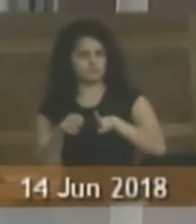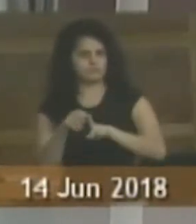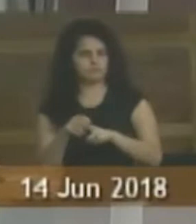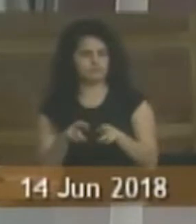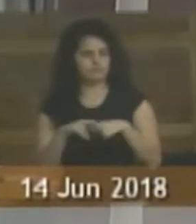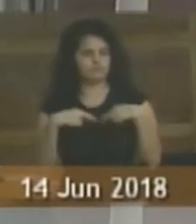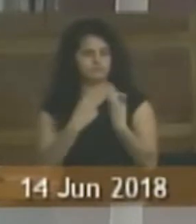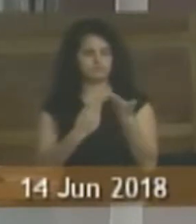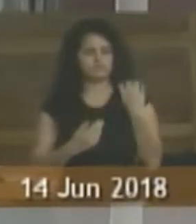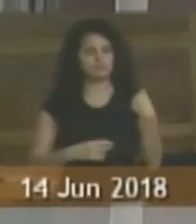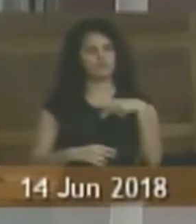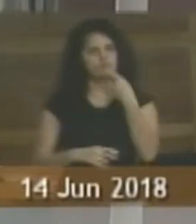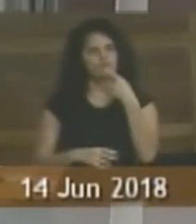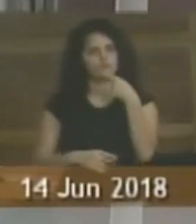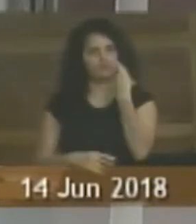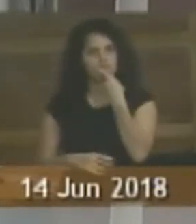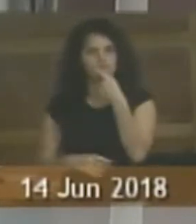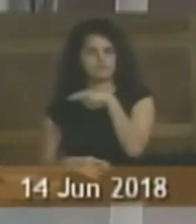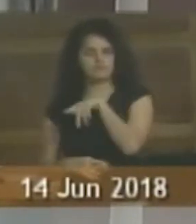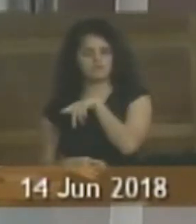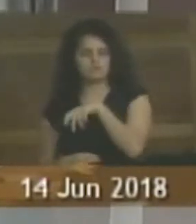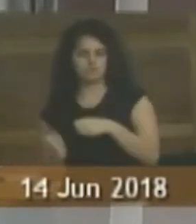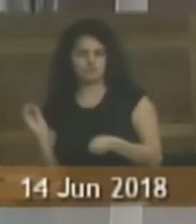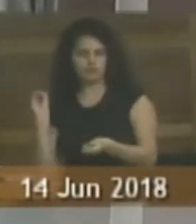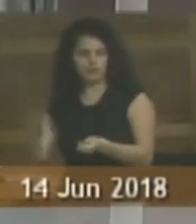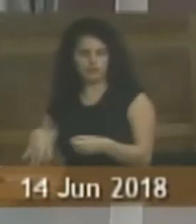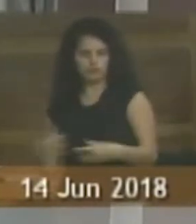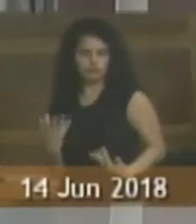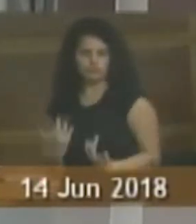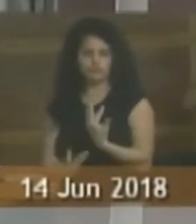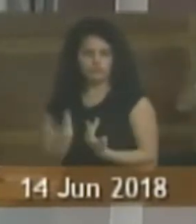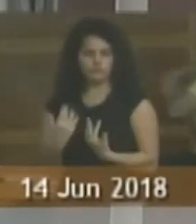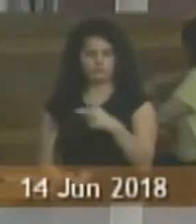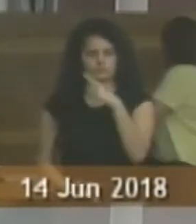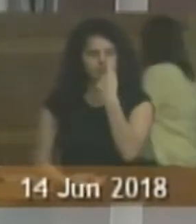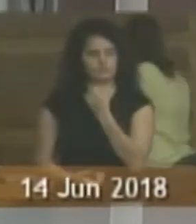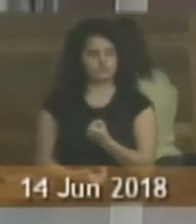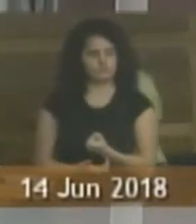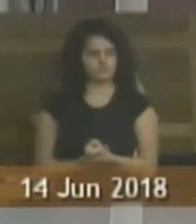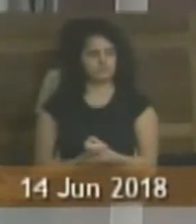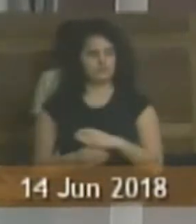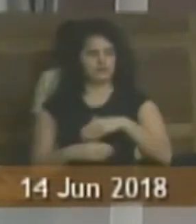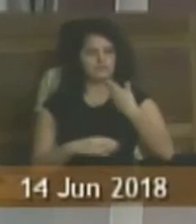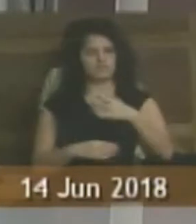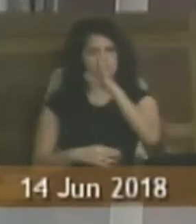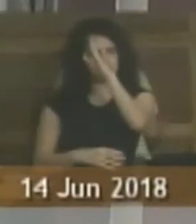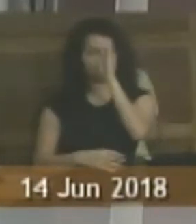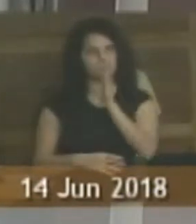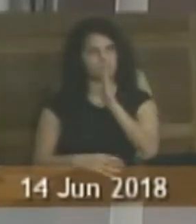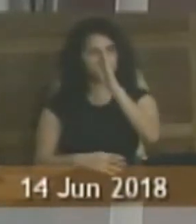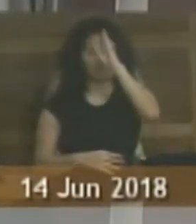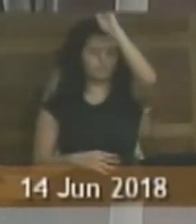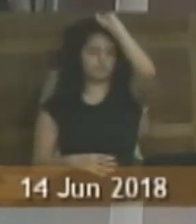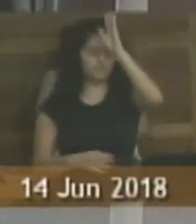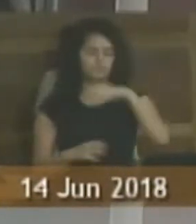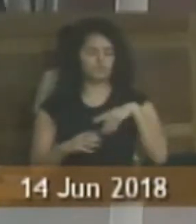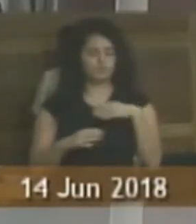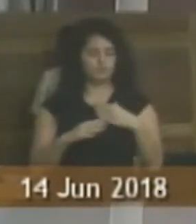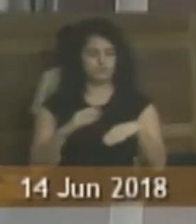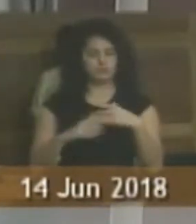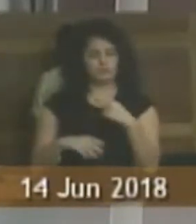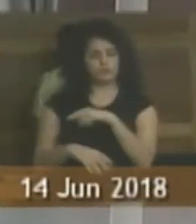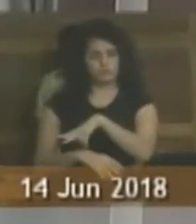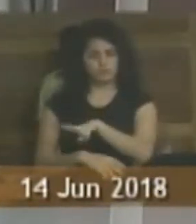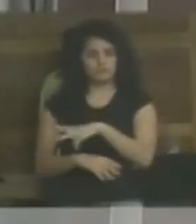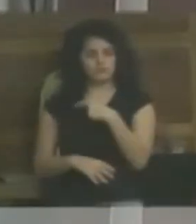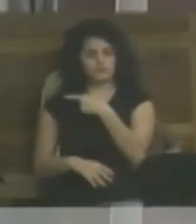acabei falando aqui que eles que estavam tacando fogo lá no lixão, lá no terreno público atrás dos bombeiros. E aí, conversando com alguns deles ontem, eles me